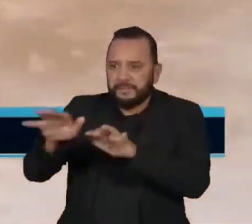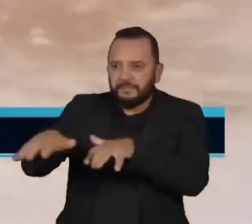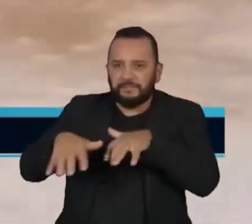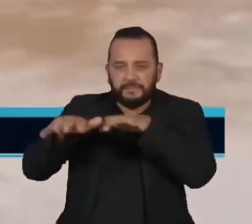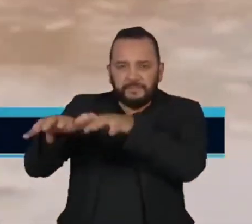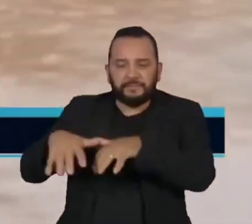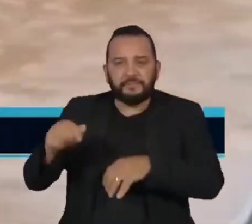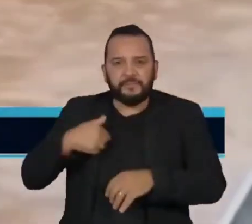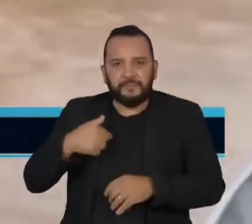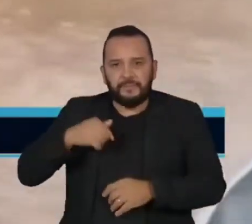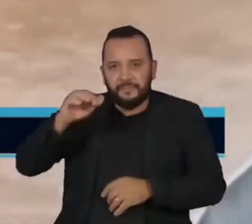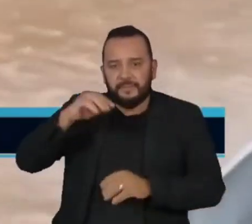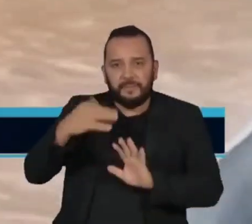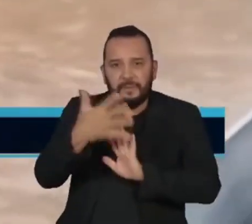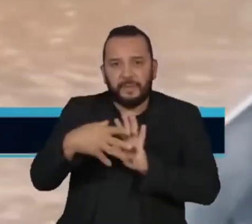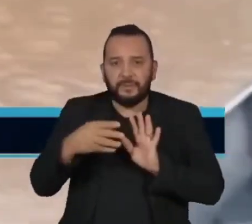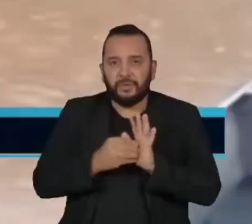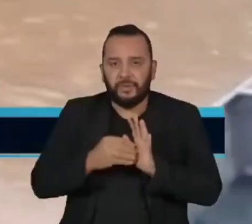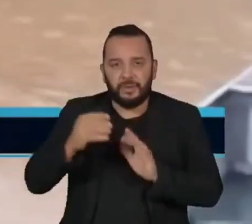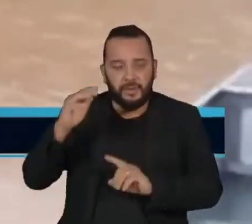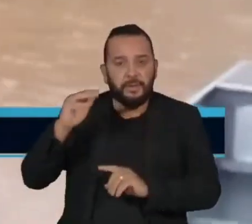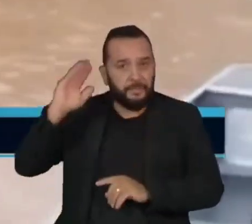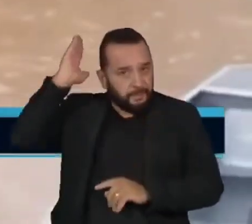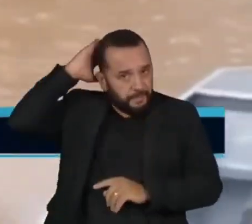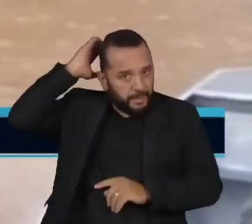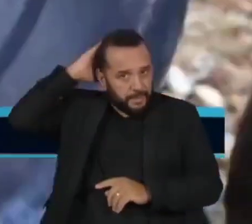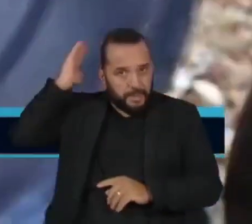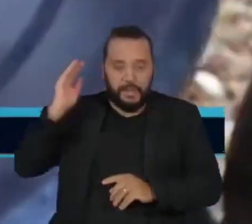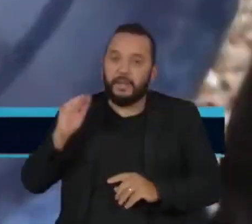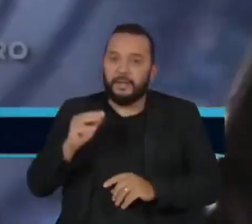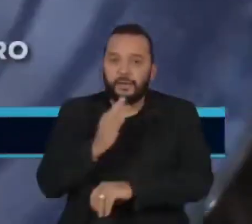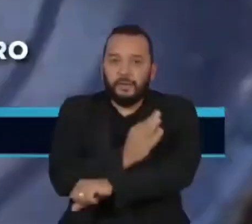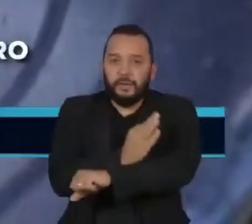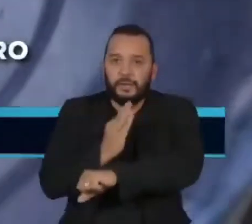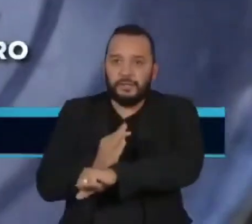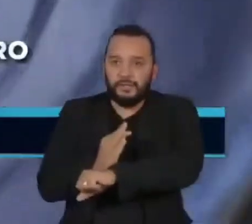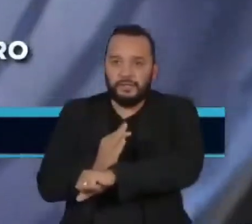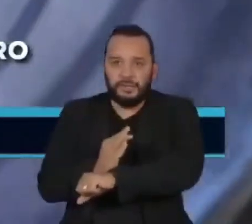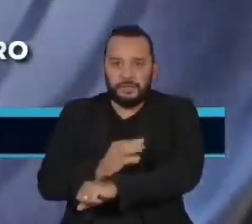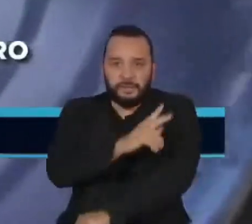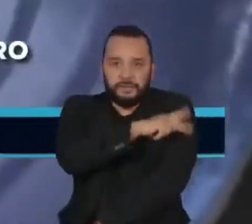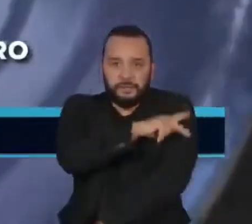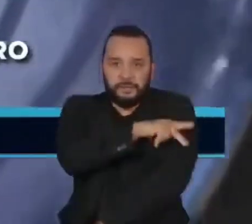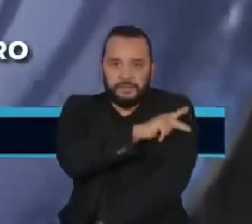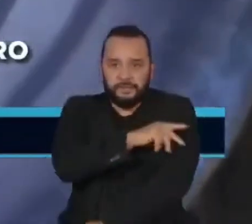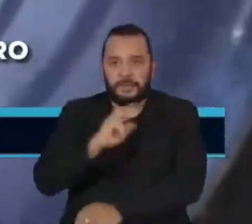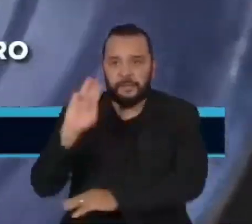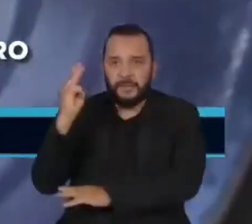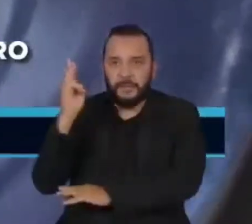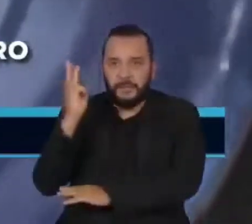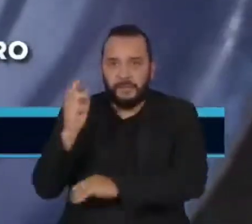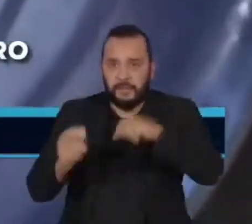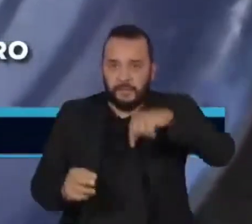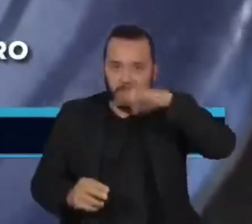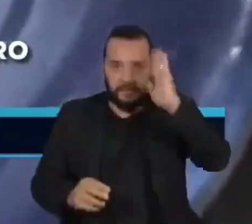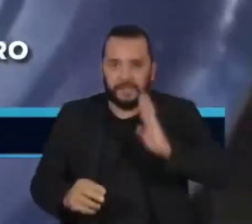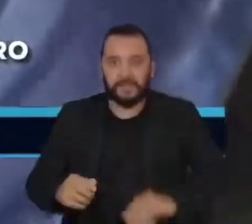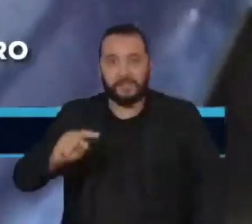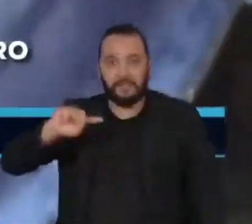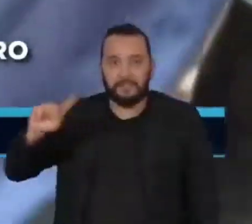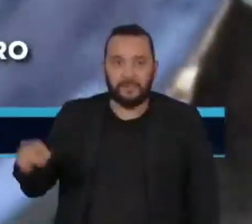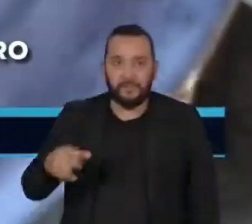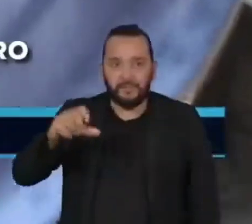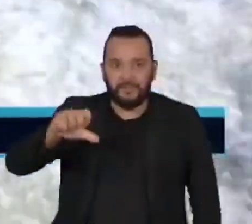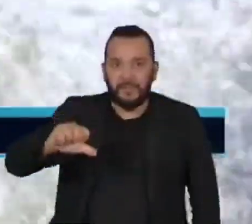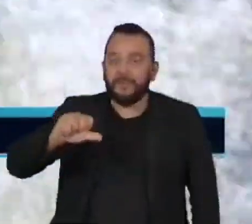Amazonas, Pará, Tocantins, Piauí e Maranhão. Hoje no país há 1.943 títulos para mineração